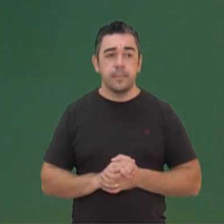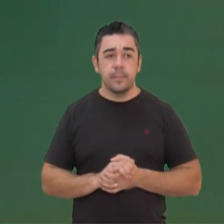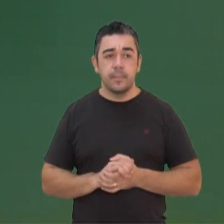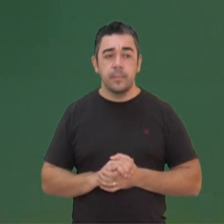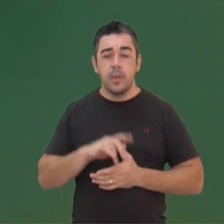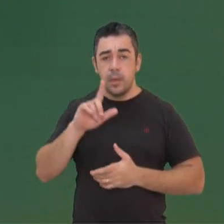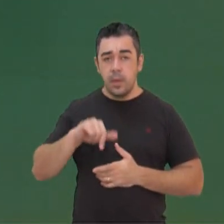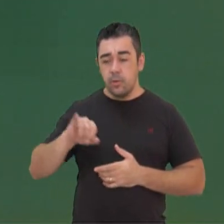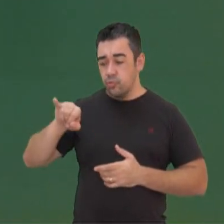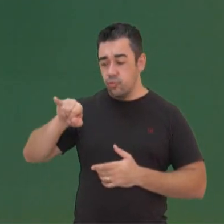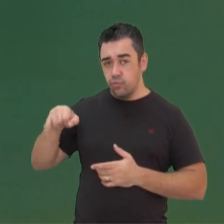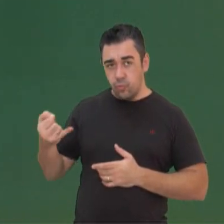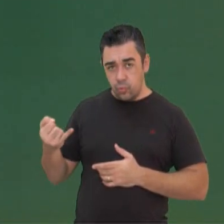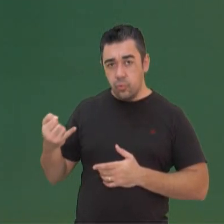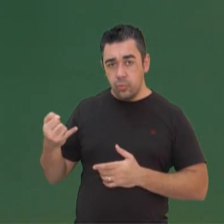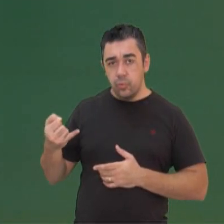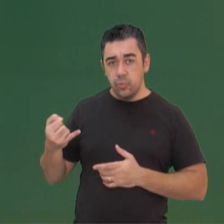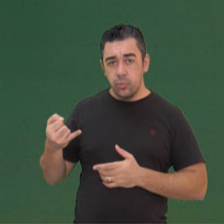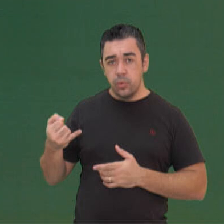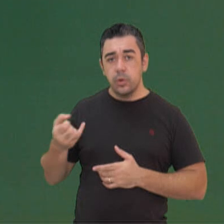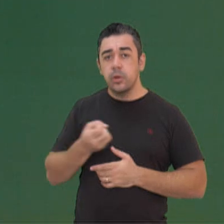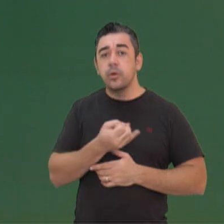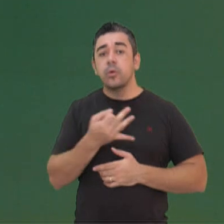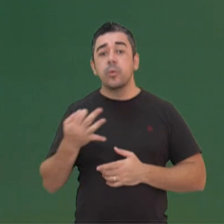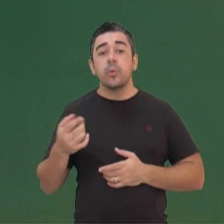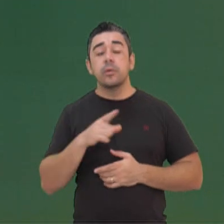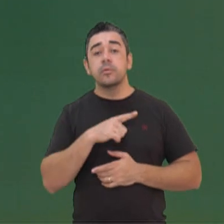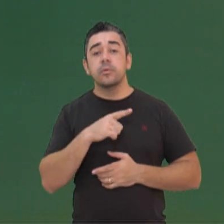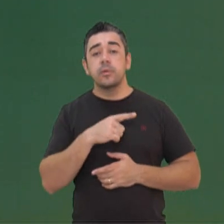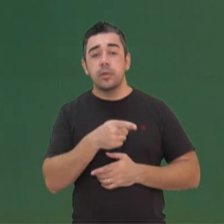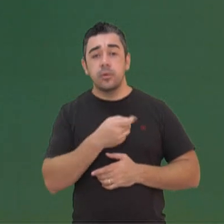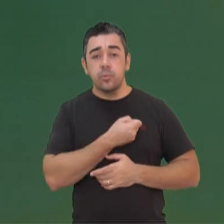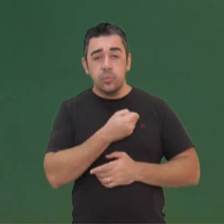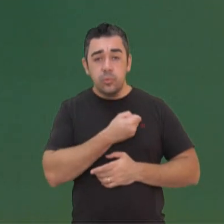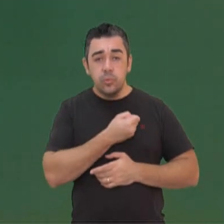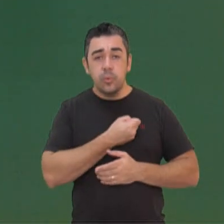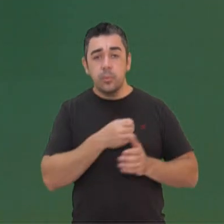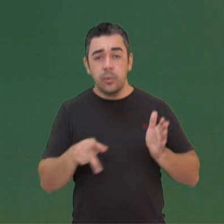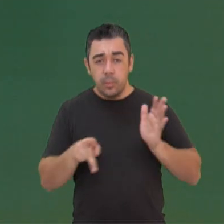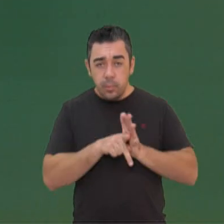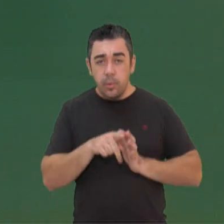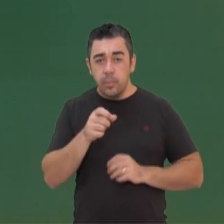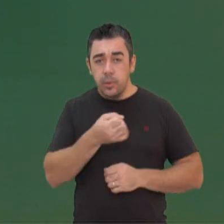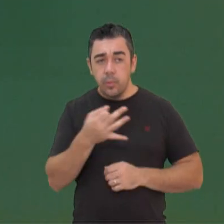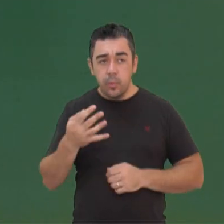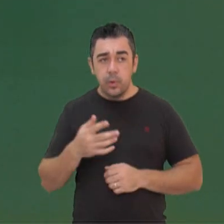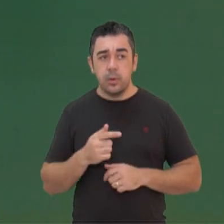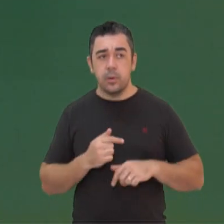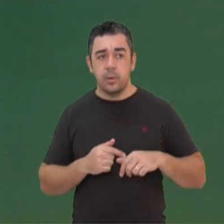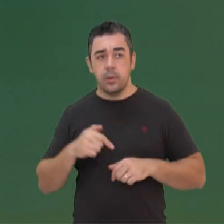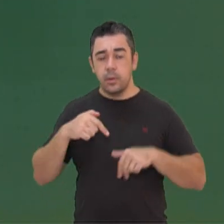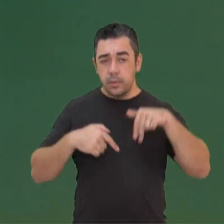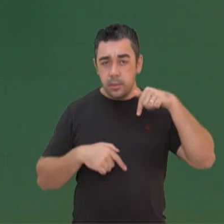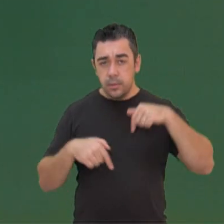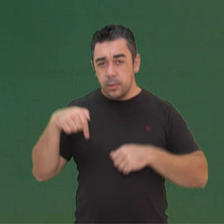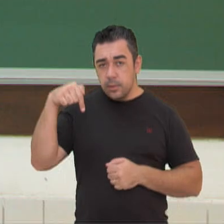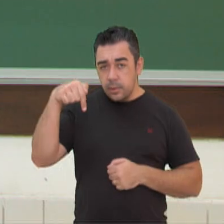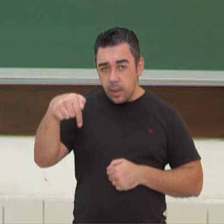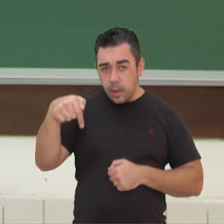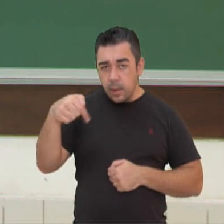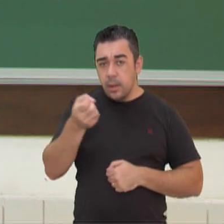medida em joules, divididos pelo valor da carga elétrica, que aqui carga elétrica C coulomb. Esse aqui vai ser o